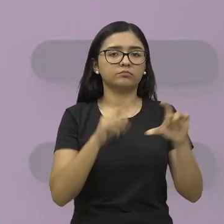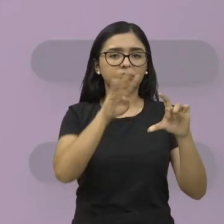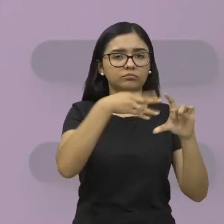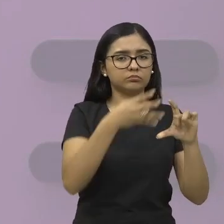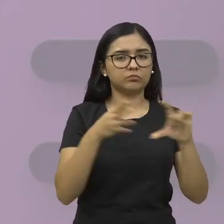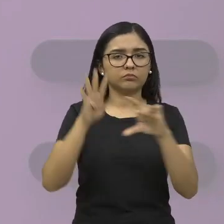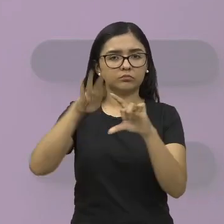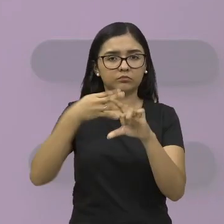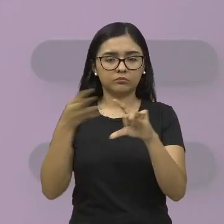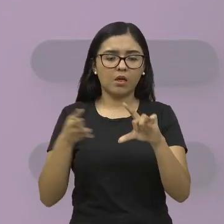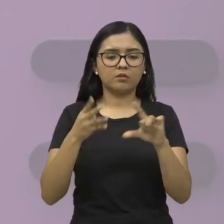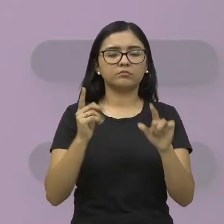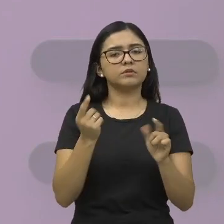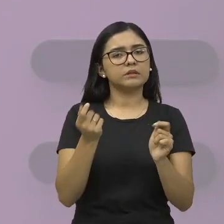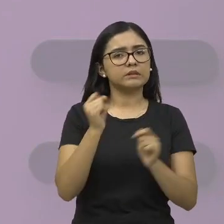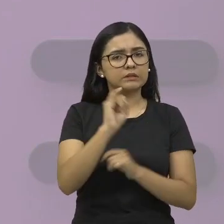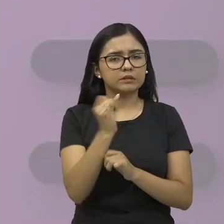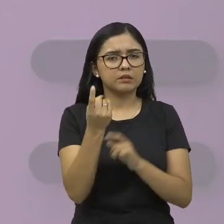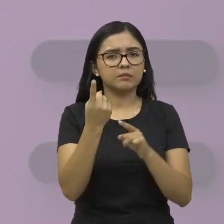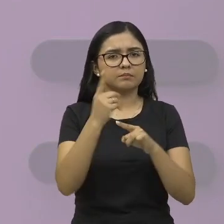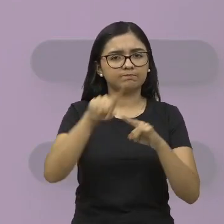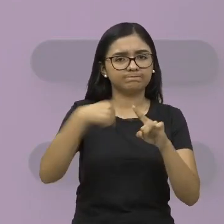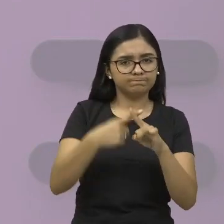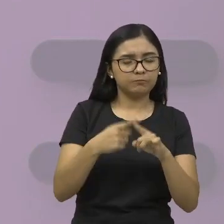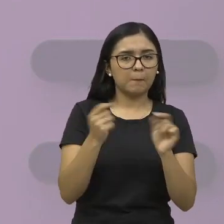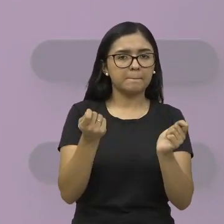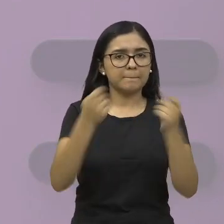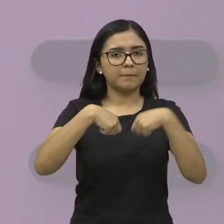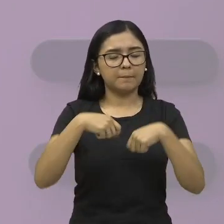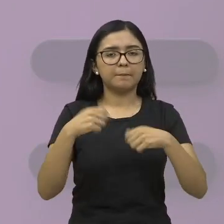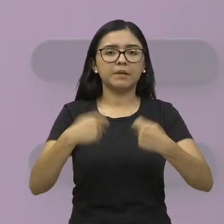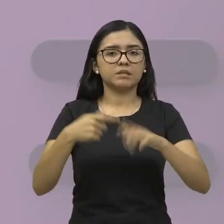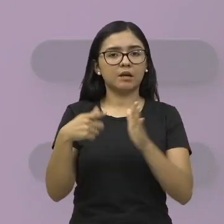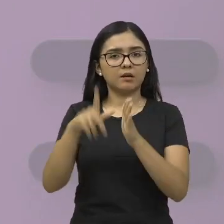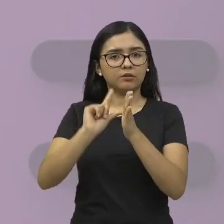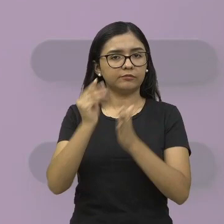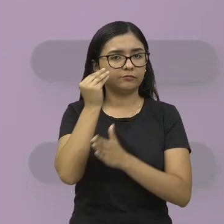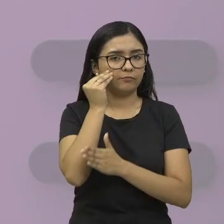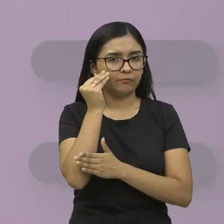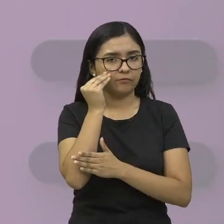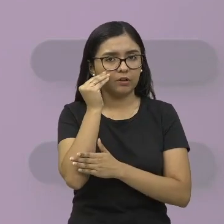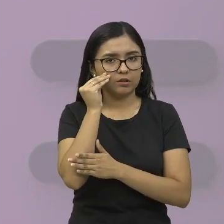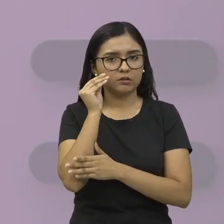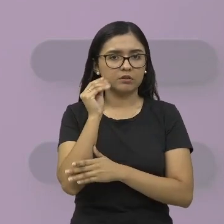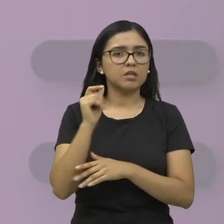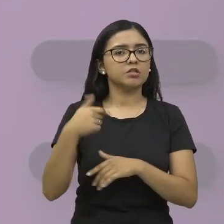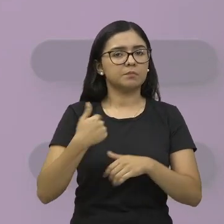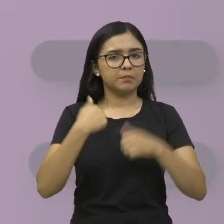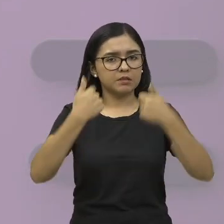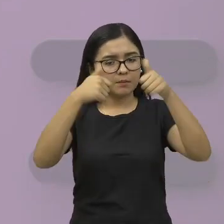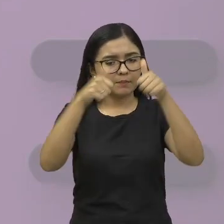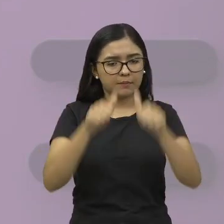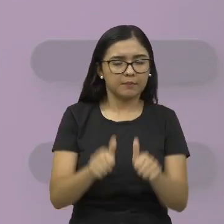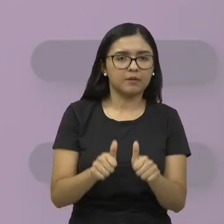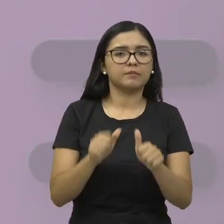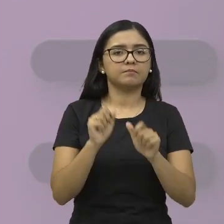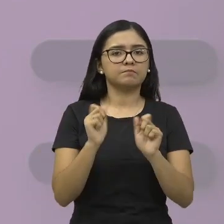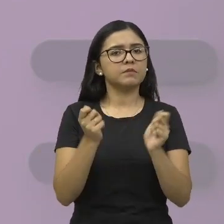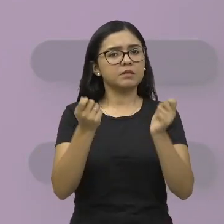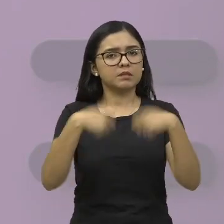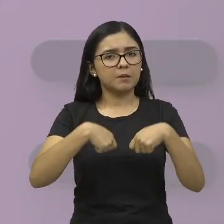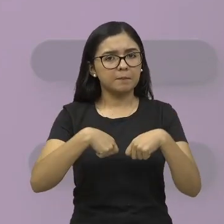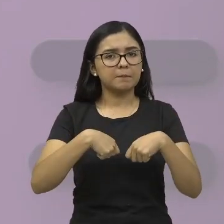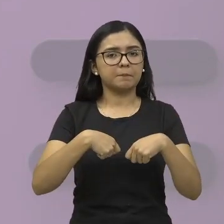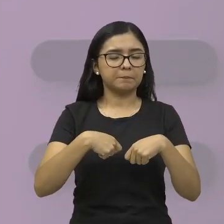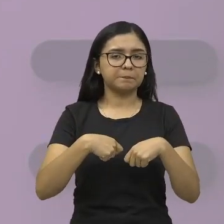da gente sair multiplicando ali as duas matrizes, a gente precisa fazer essa verificação. A gente analisa e vê se a